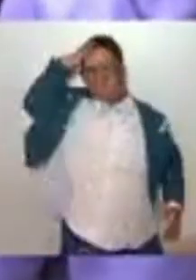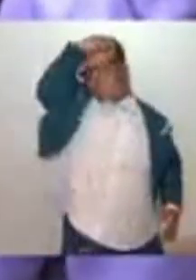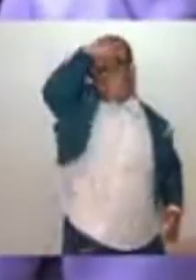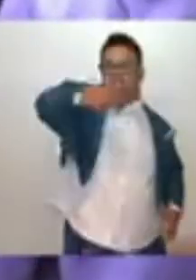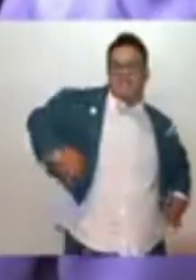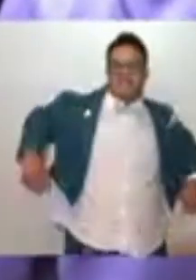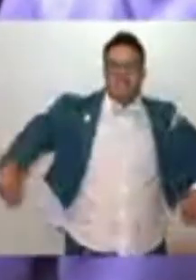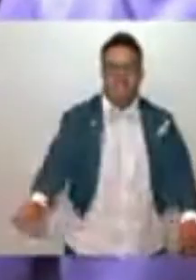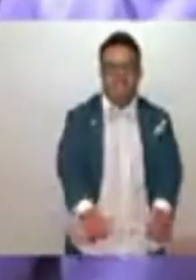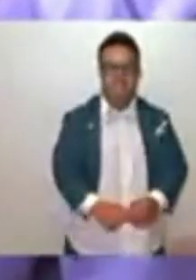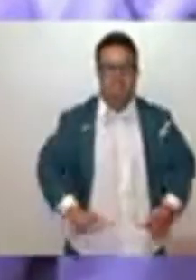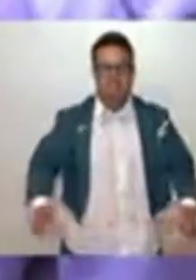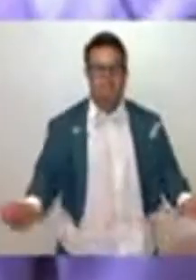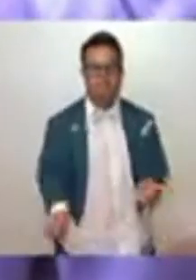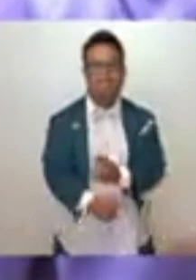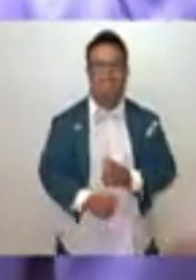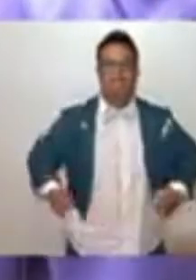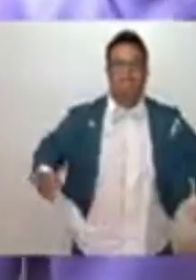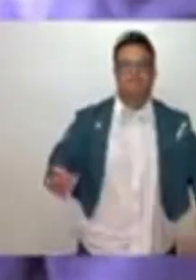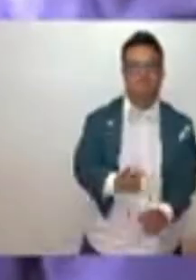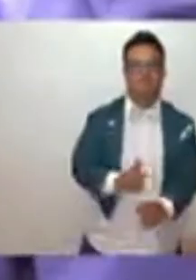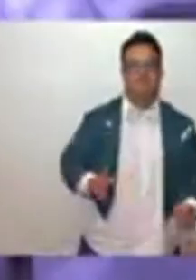E aí